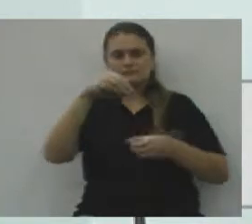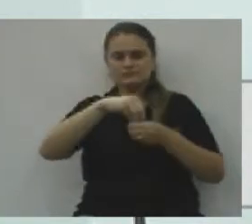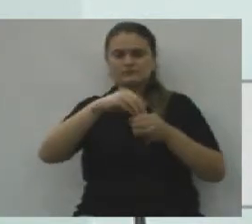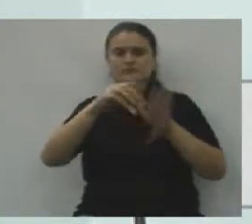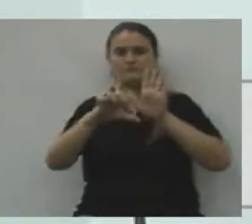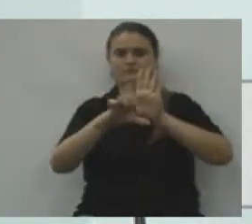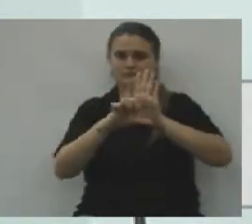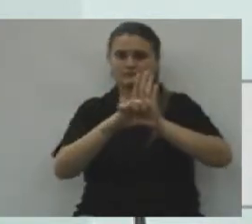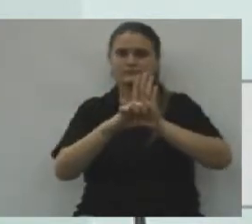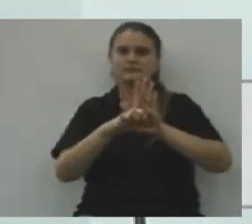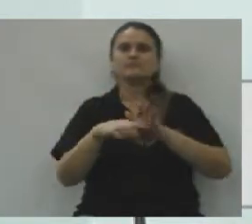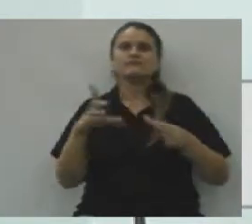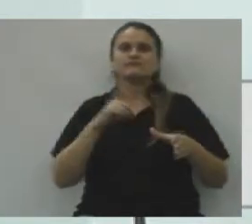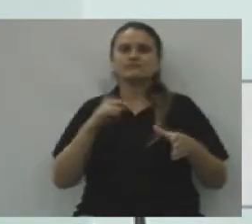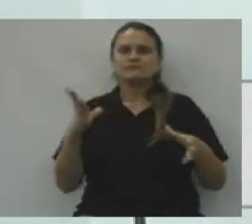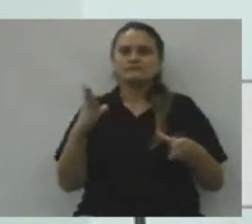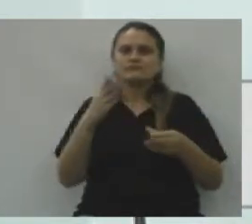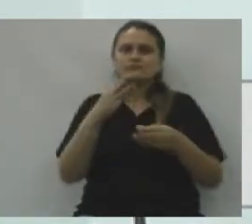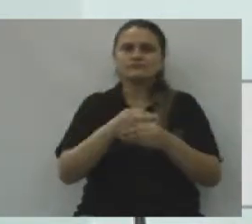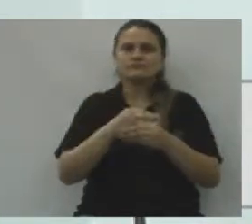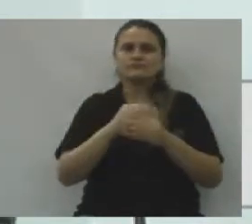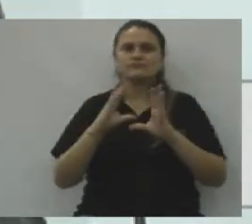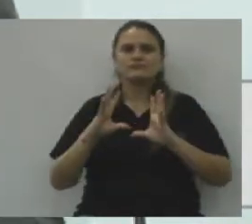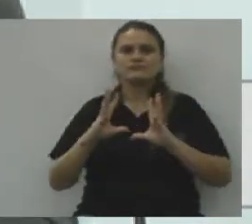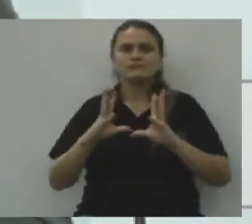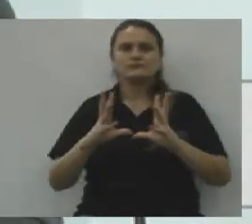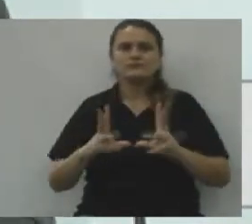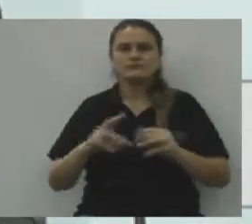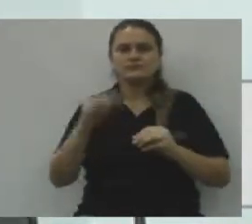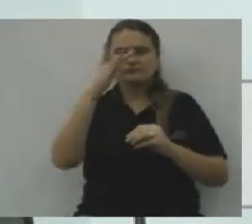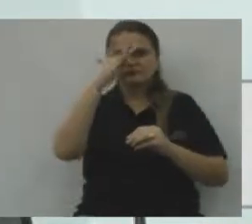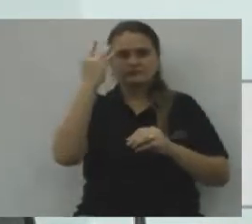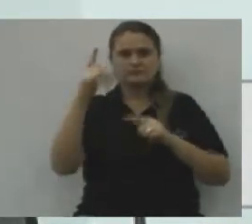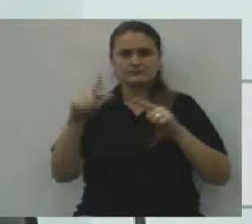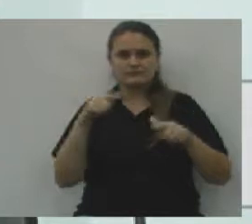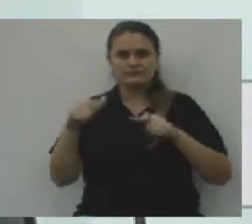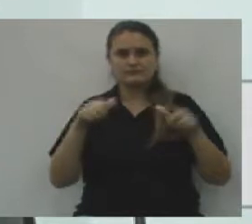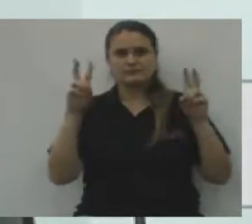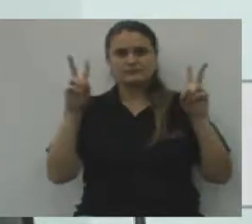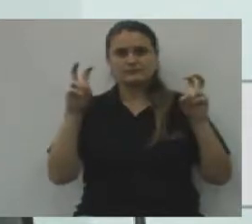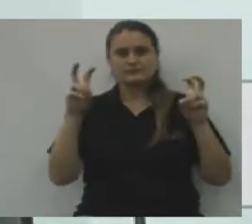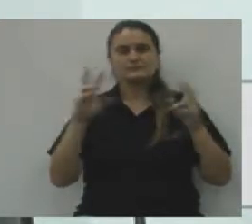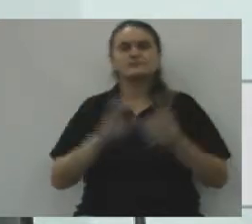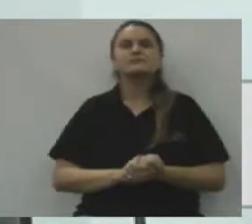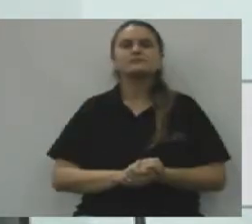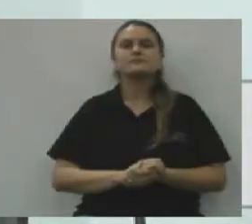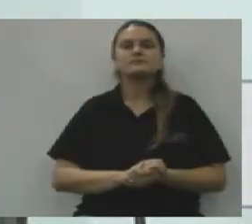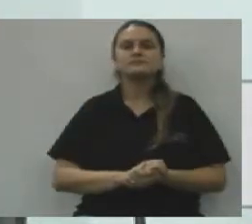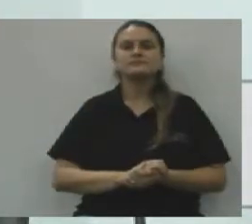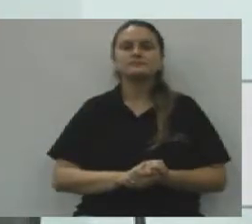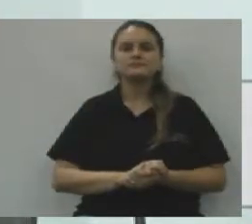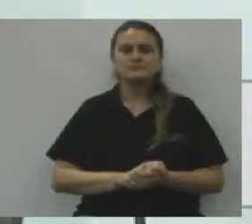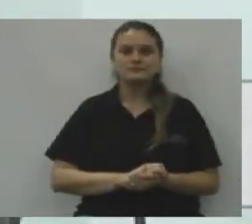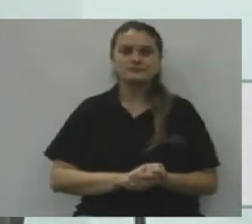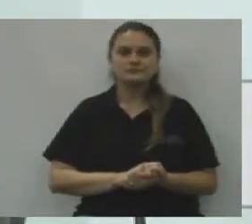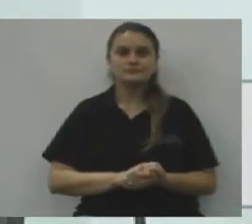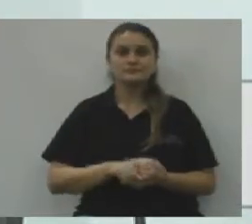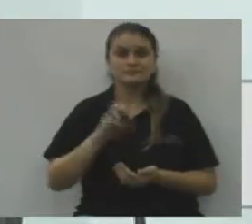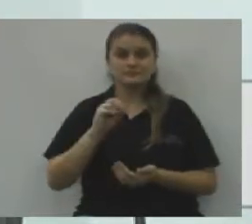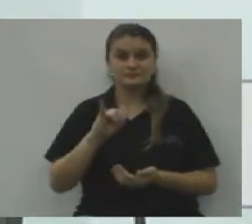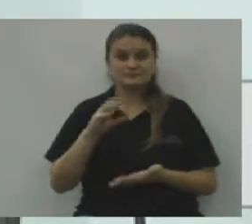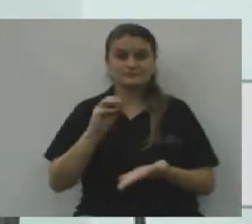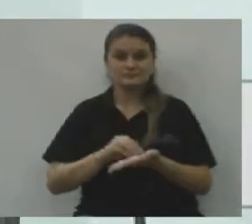legislativo, vincula automaticamente todos aqueles que eventualmente trabalham com a questão. A ausência